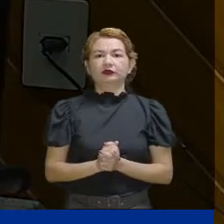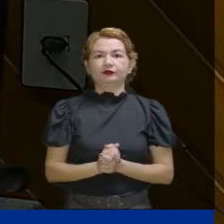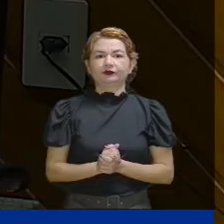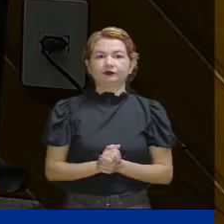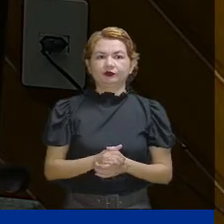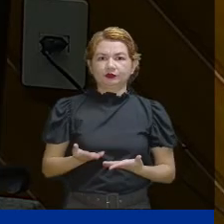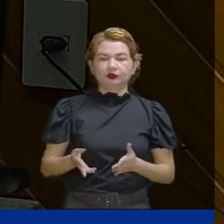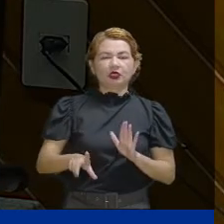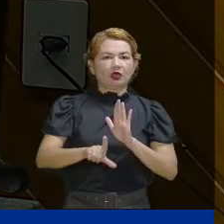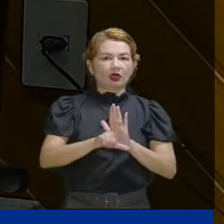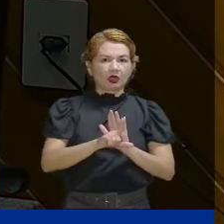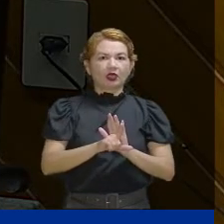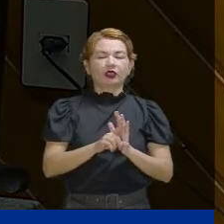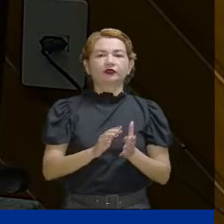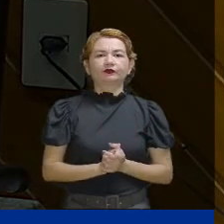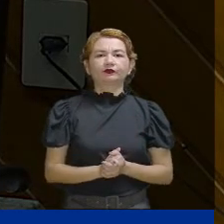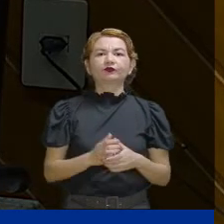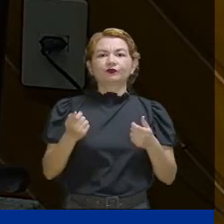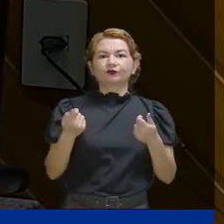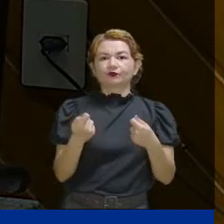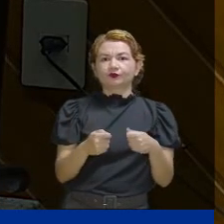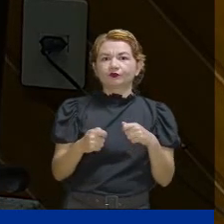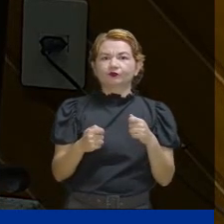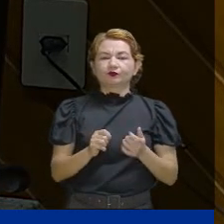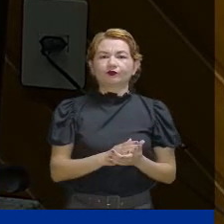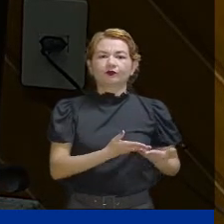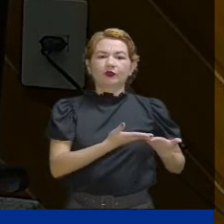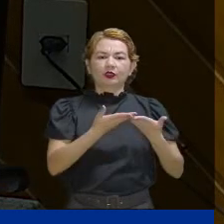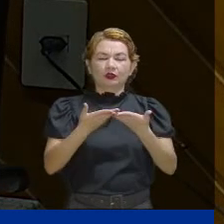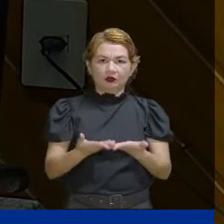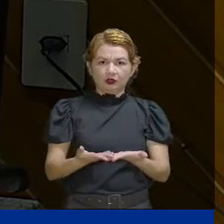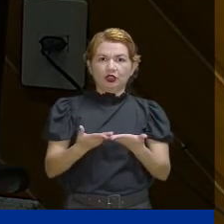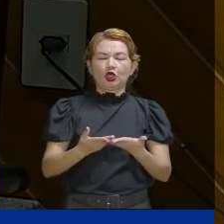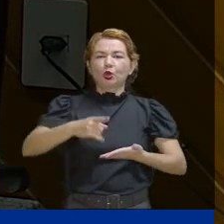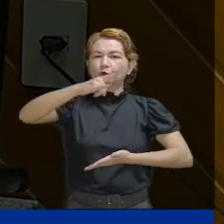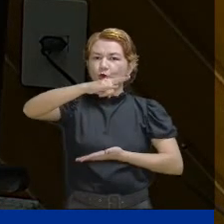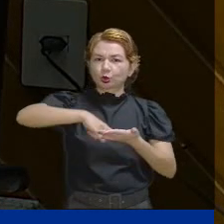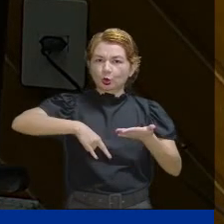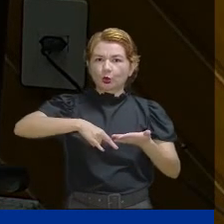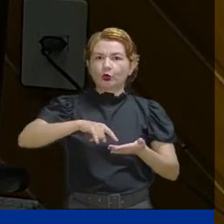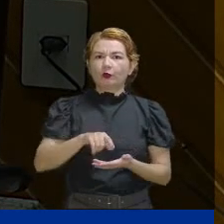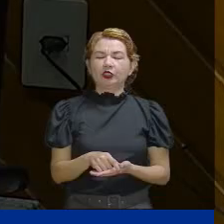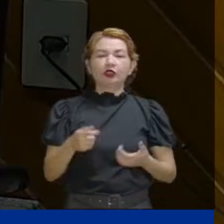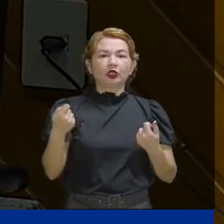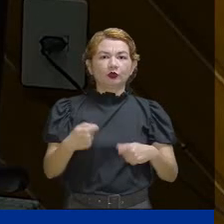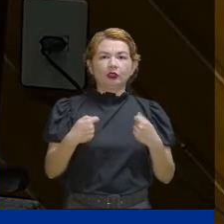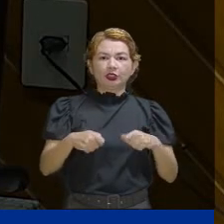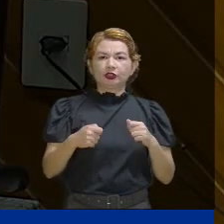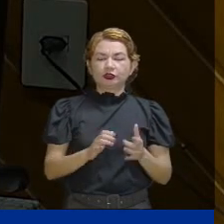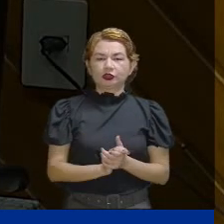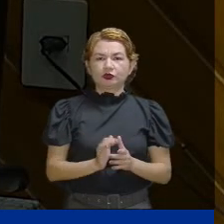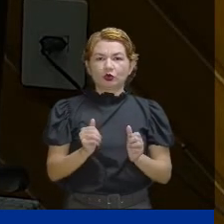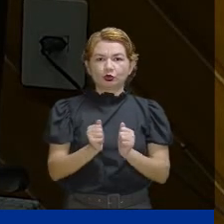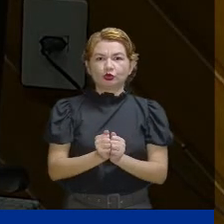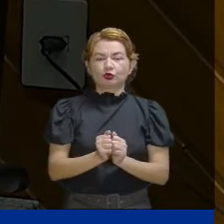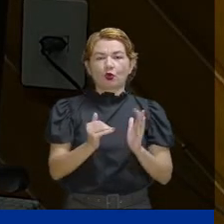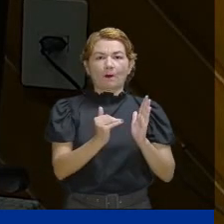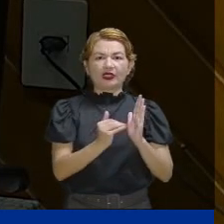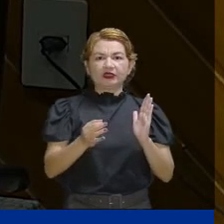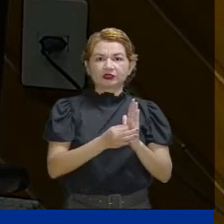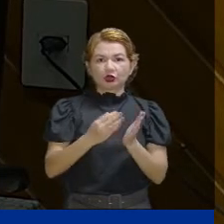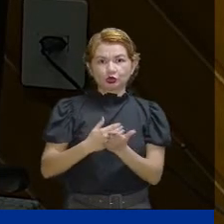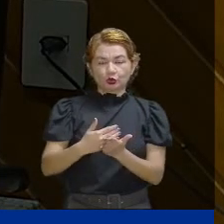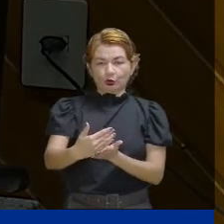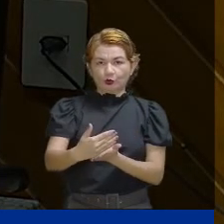normas vigentes, a preclusão decorrente da apresentação intempestiva dos documentos que deveriam acompanhar a petição inicial